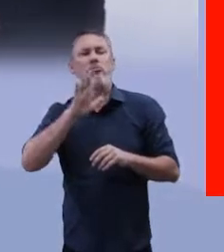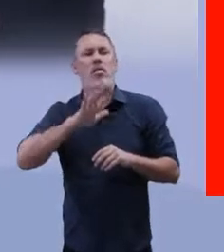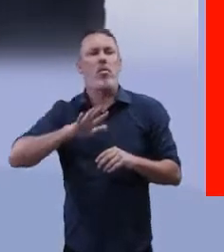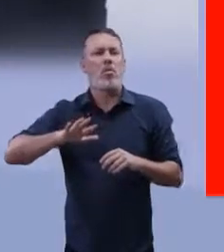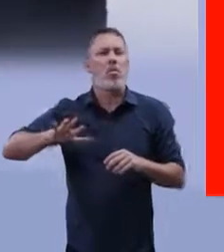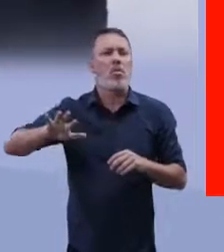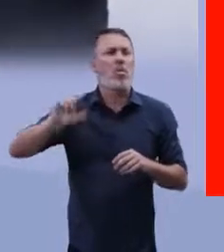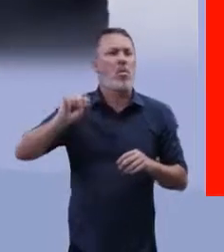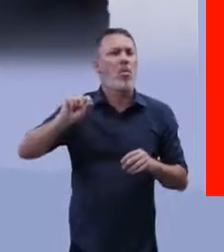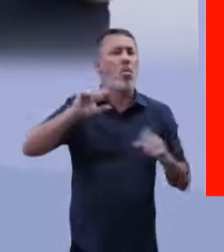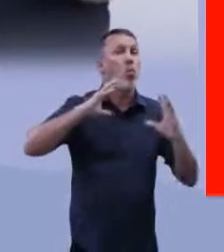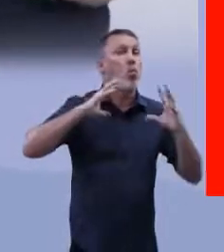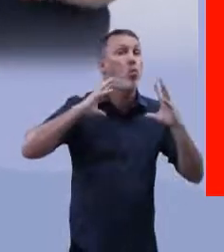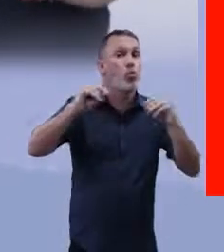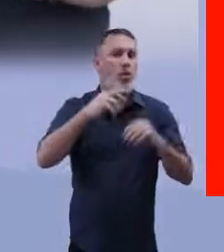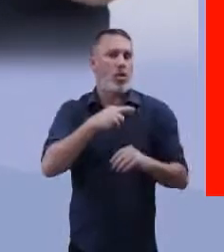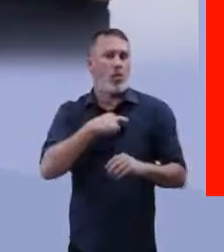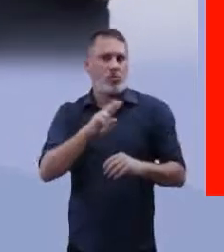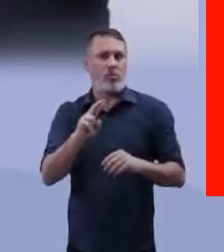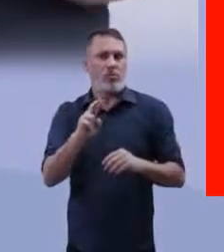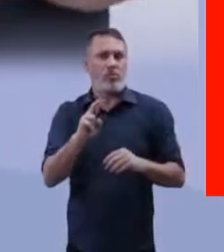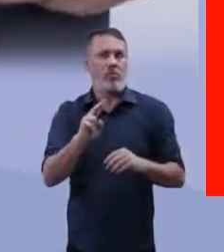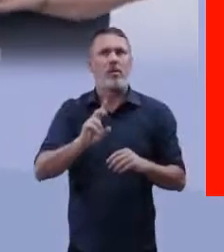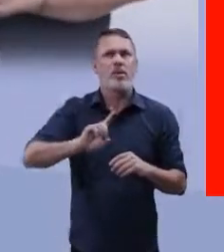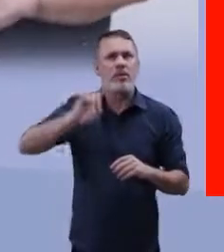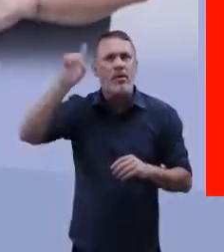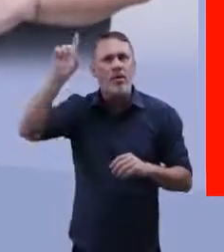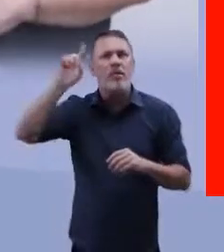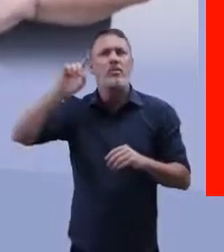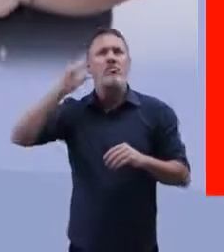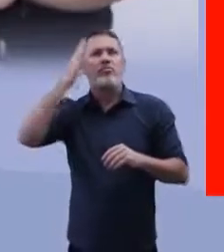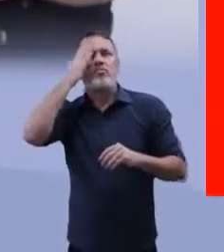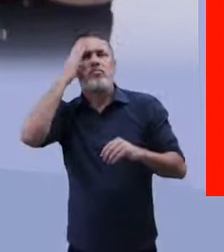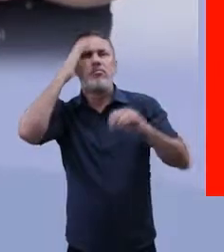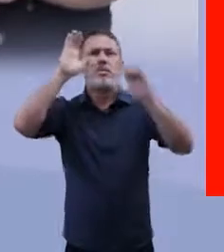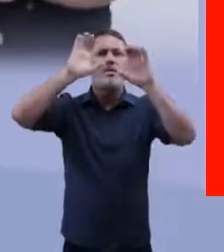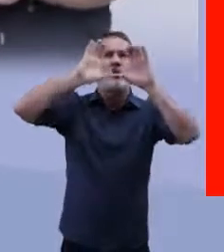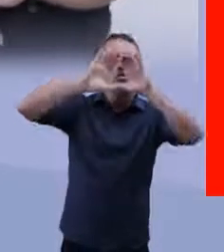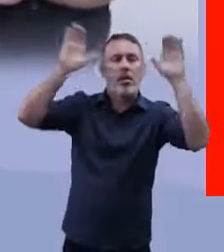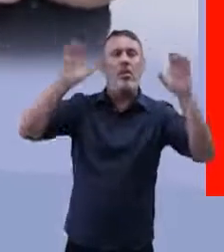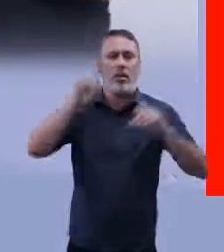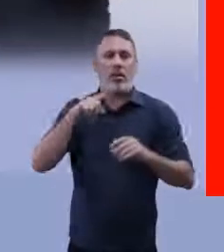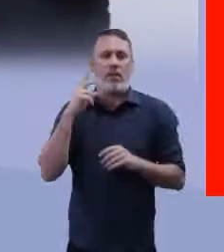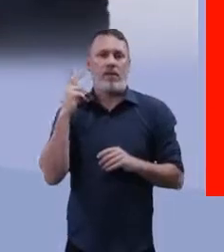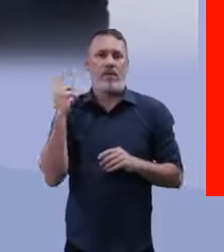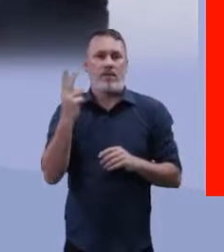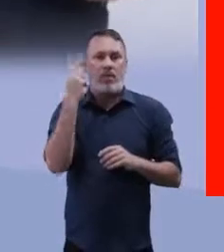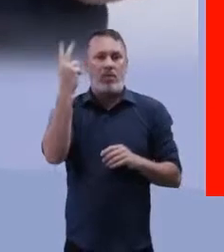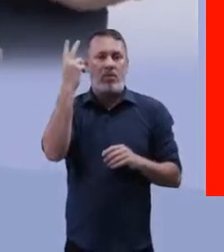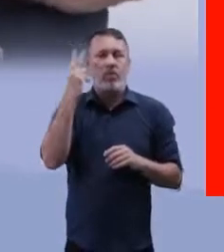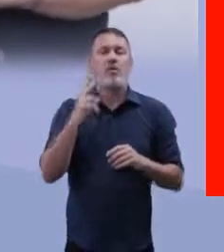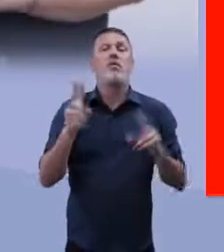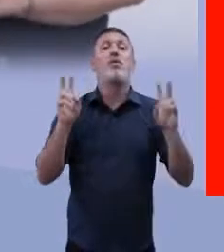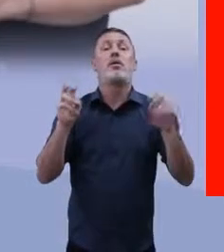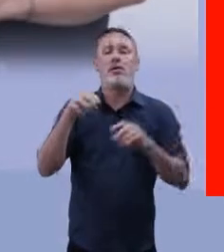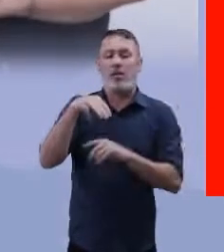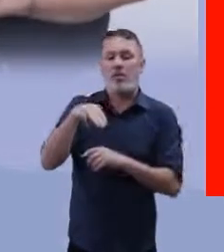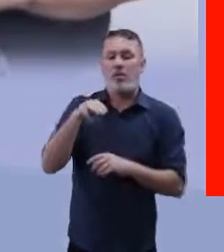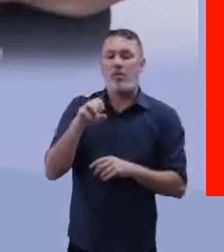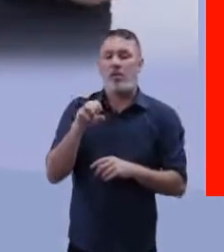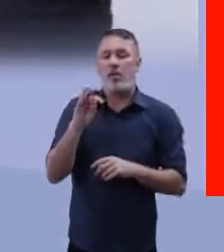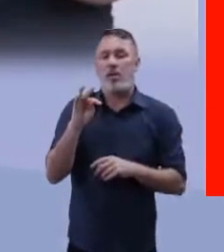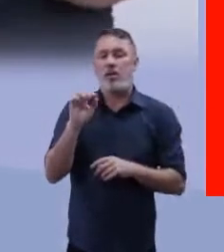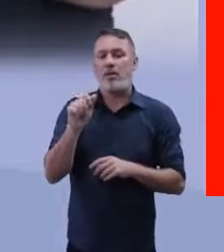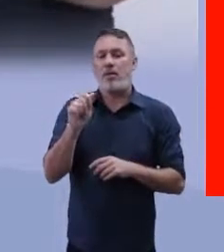a todas as outras religiões. Os aspectos divinos são muito valorizados. Eles são